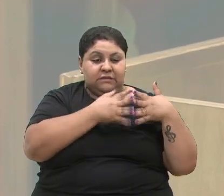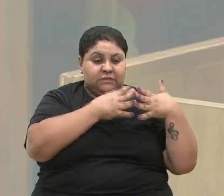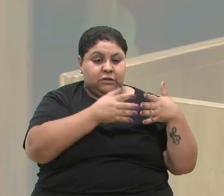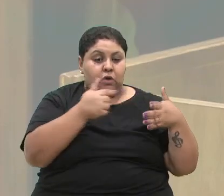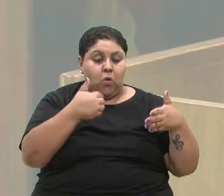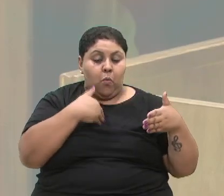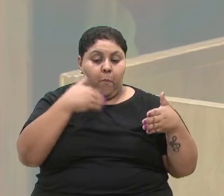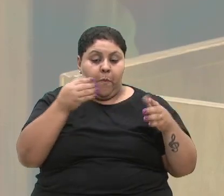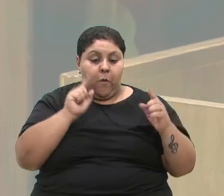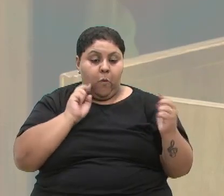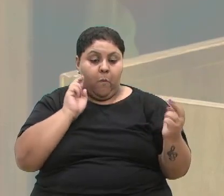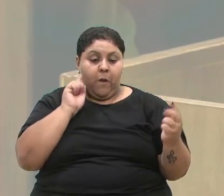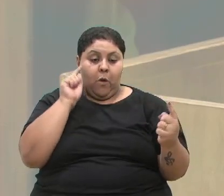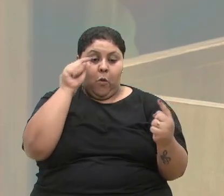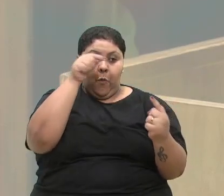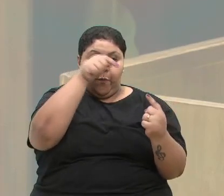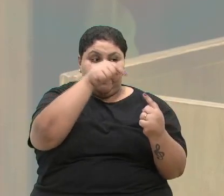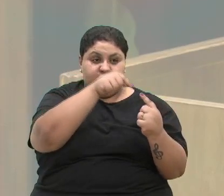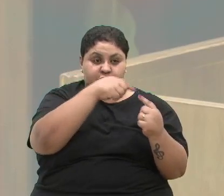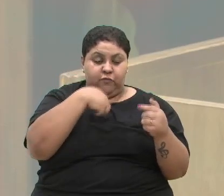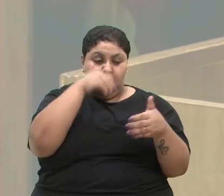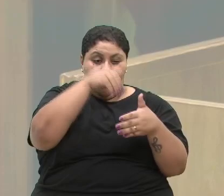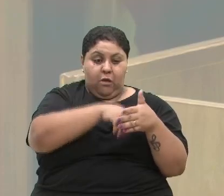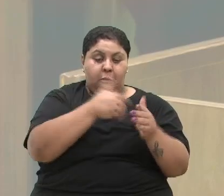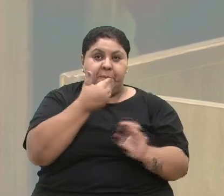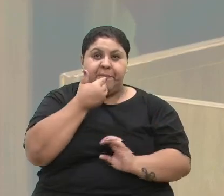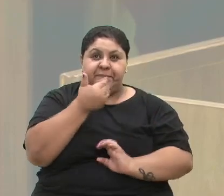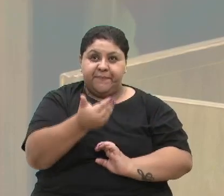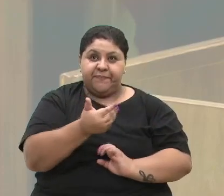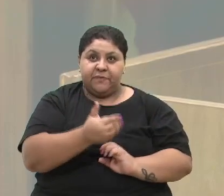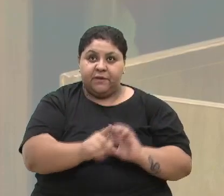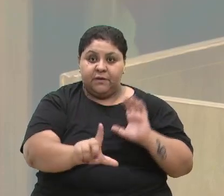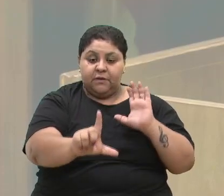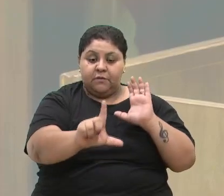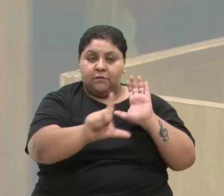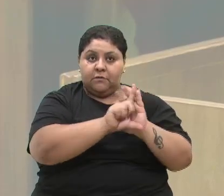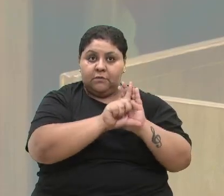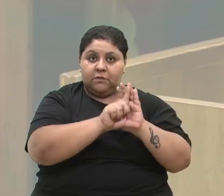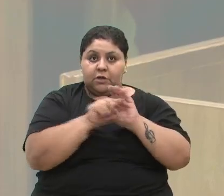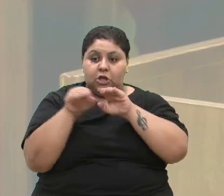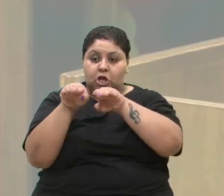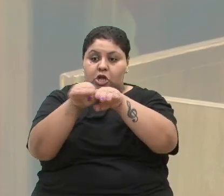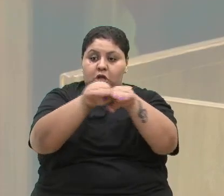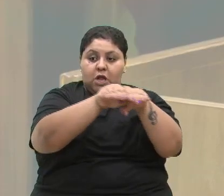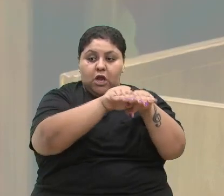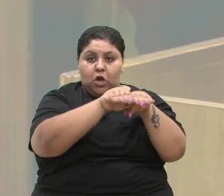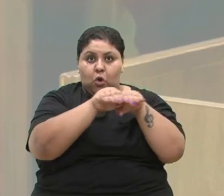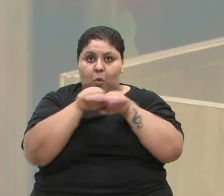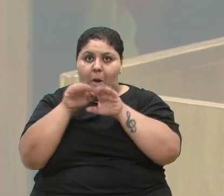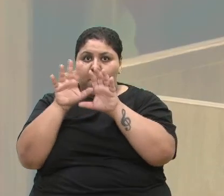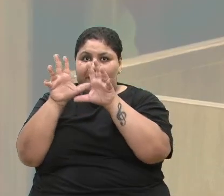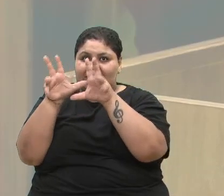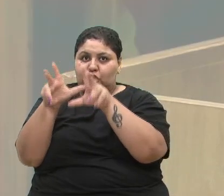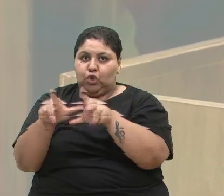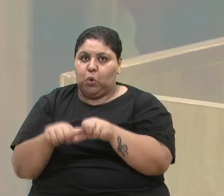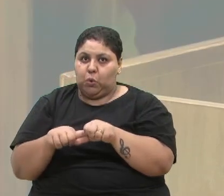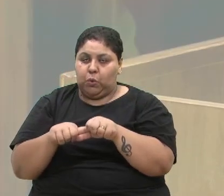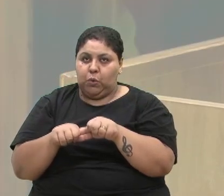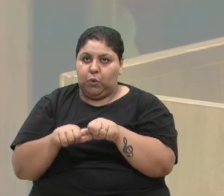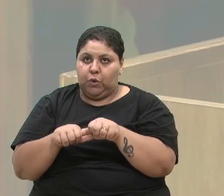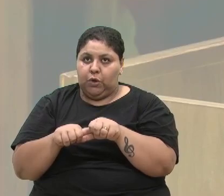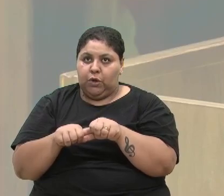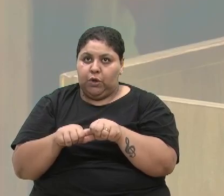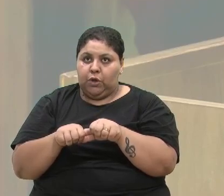e a intenção dos meus eleitores pede? Que a lei seja igual para todos. Tanto